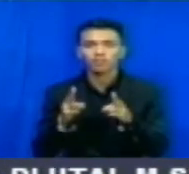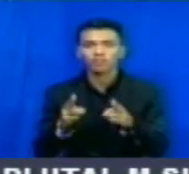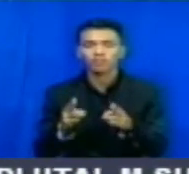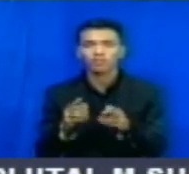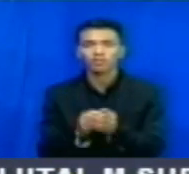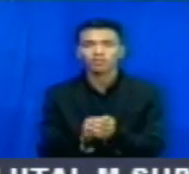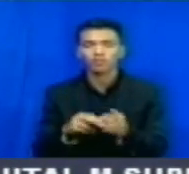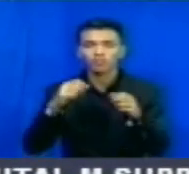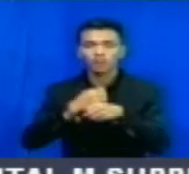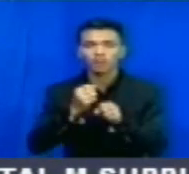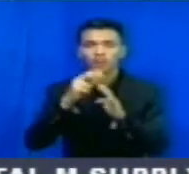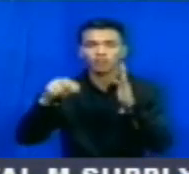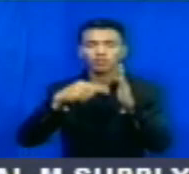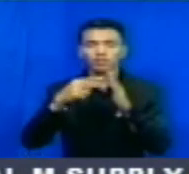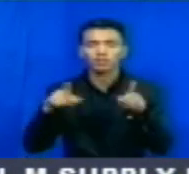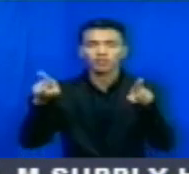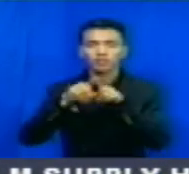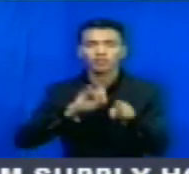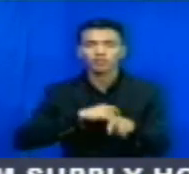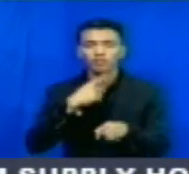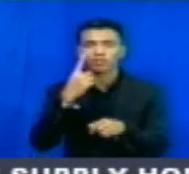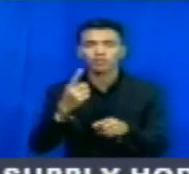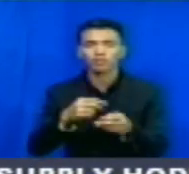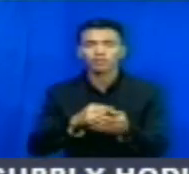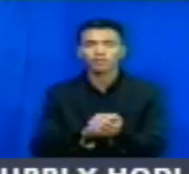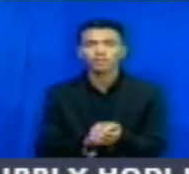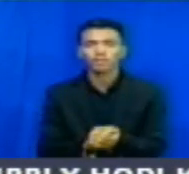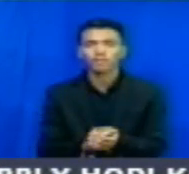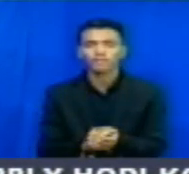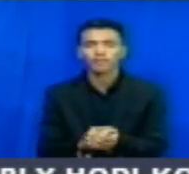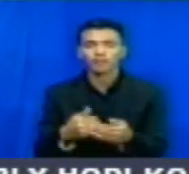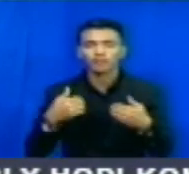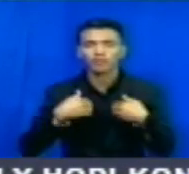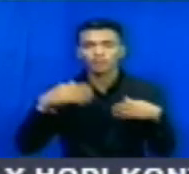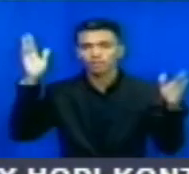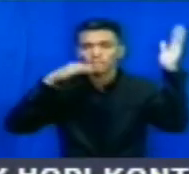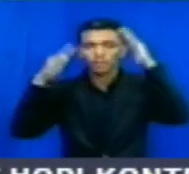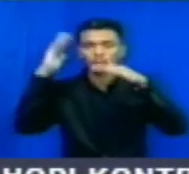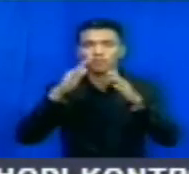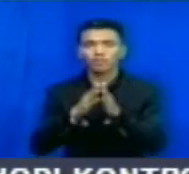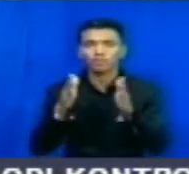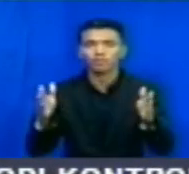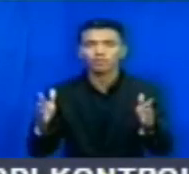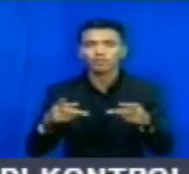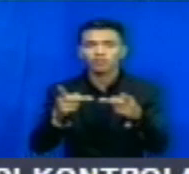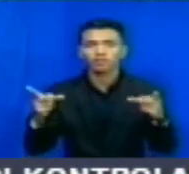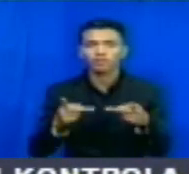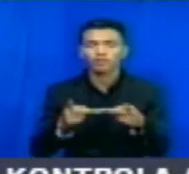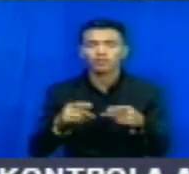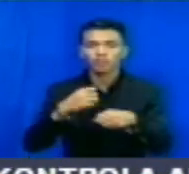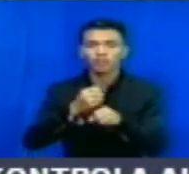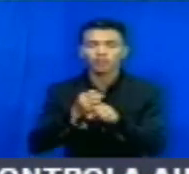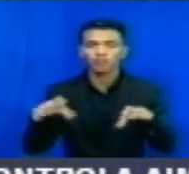por ser minha notícia, mas eu venho até a administração, é um problema. Vou tirar o carro, fatinho, para tratar o